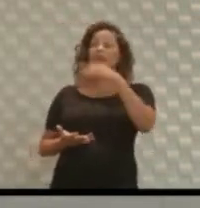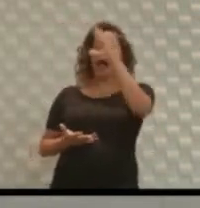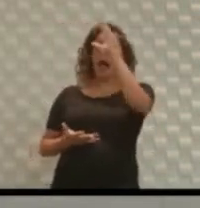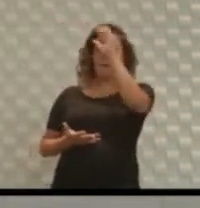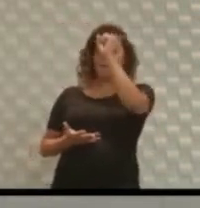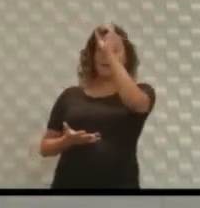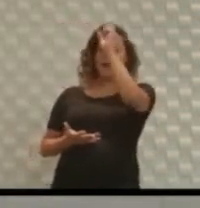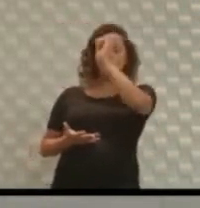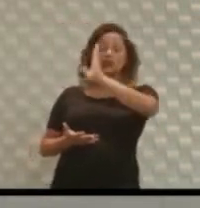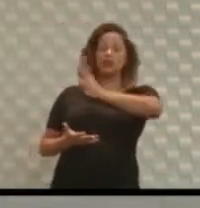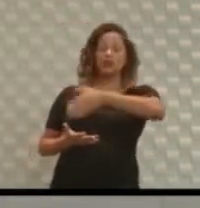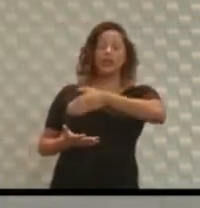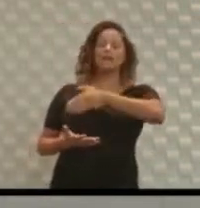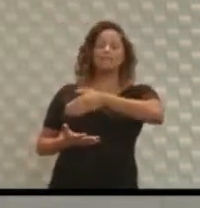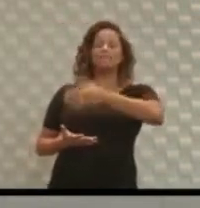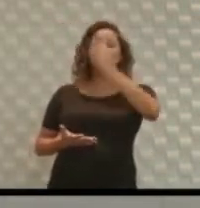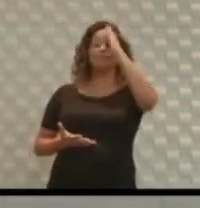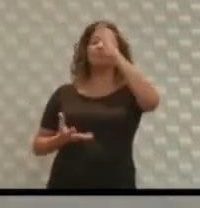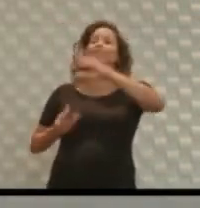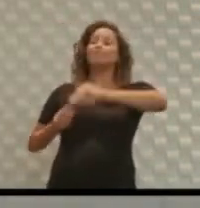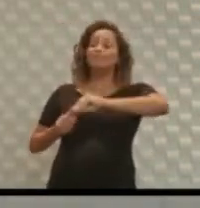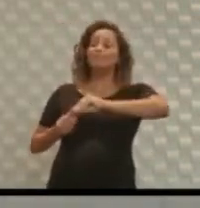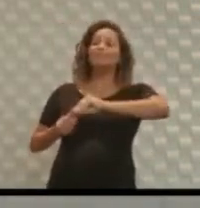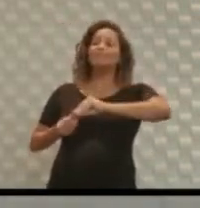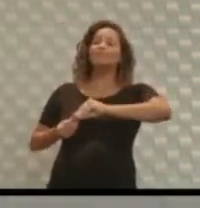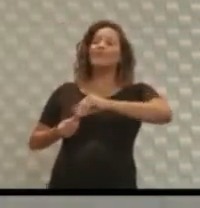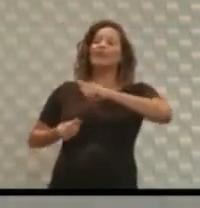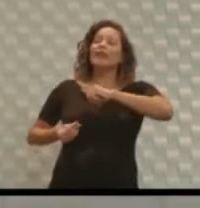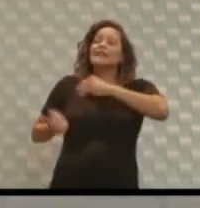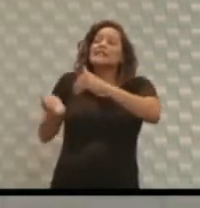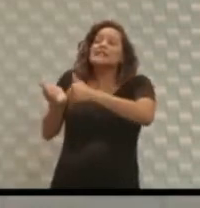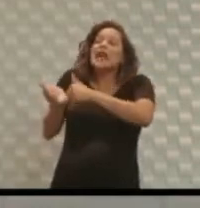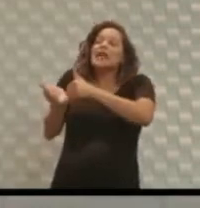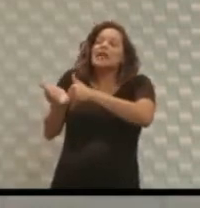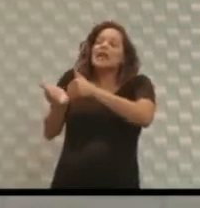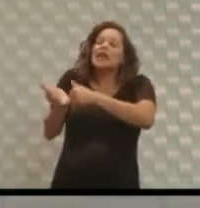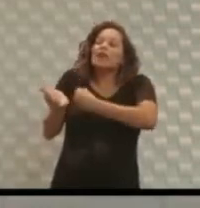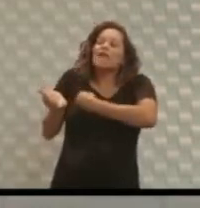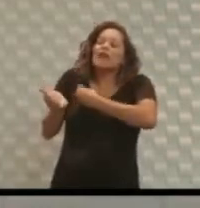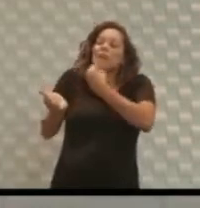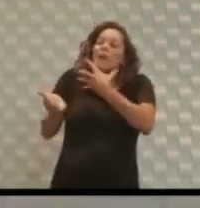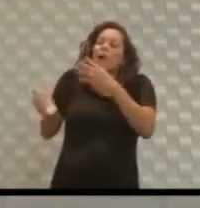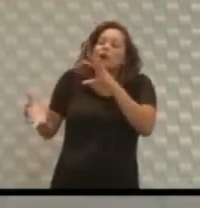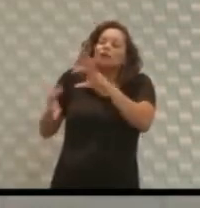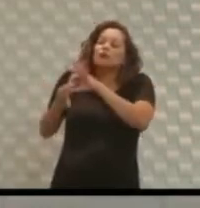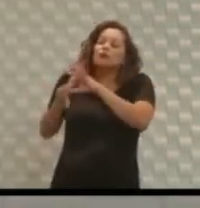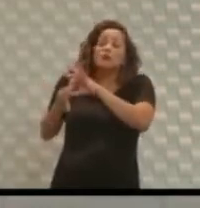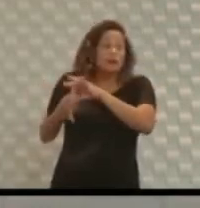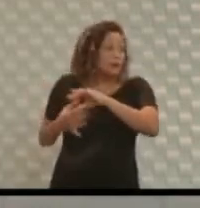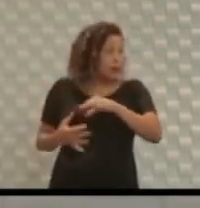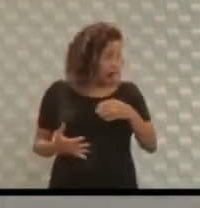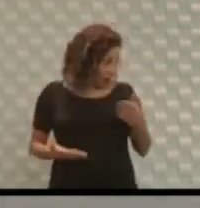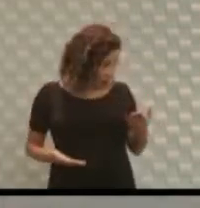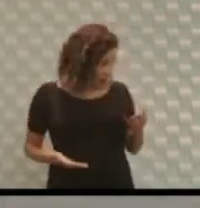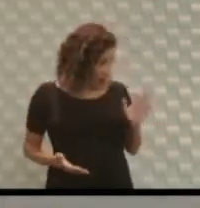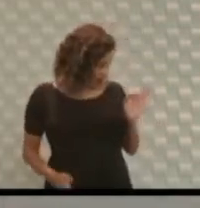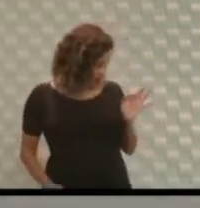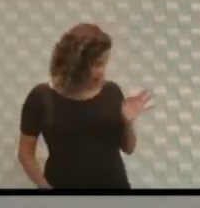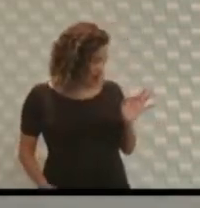você. Aí ele falou: ah, é? Ele falou: é. Eu falei: é. Ele falou assim: então qual é? Me